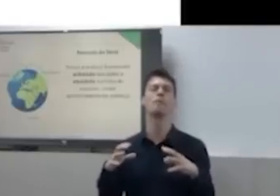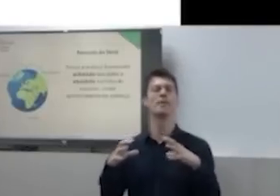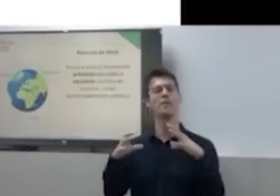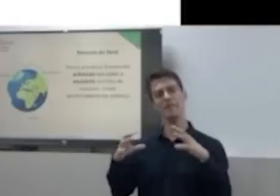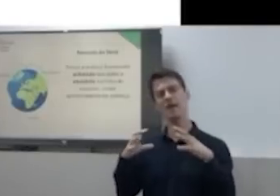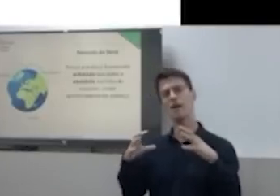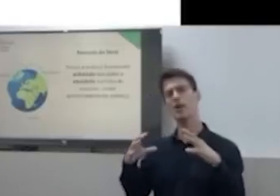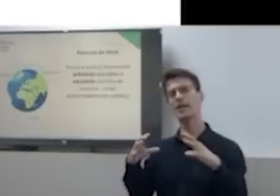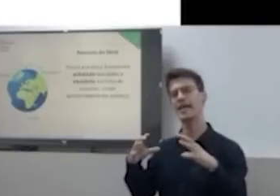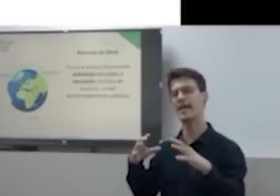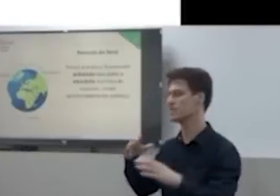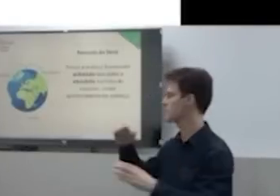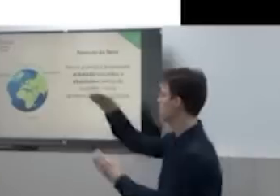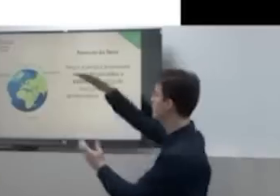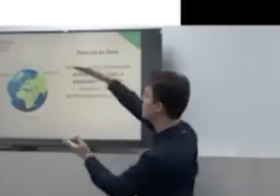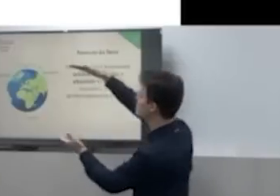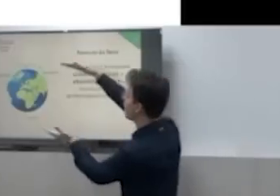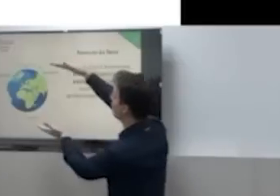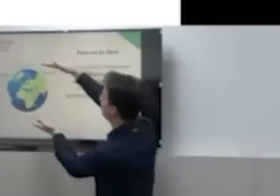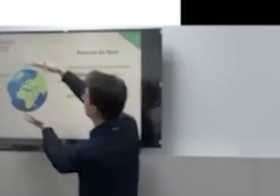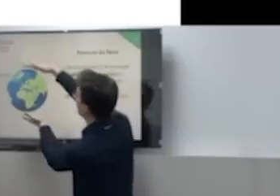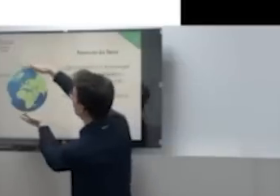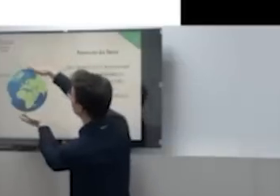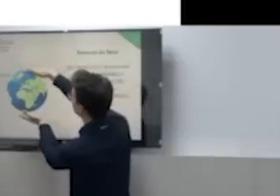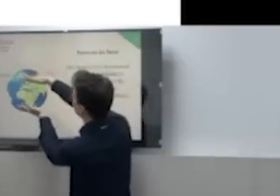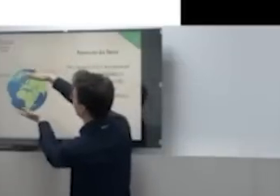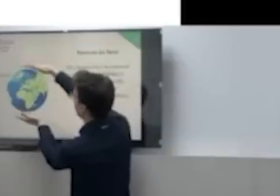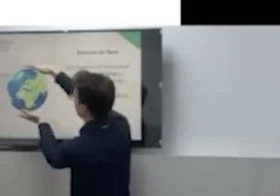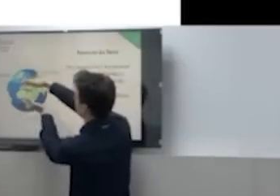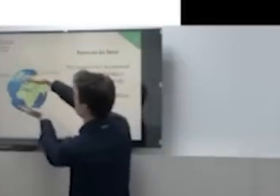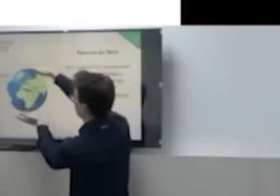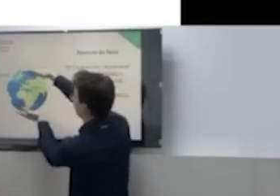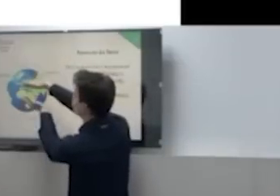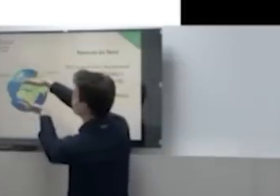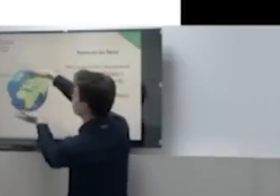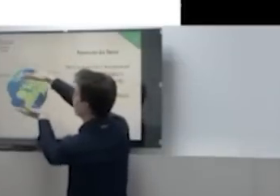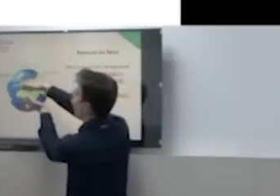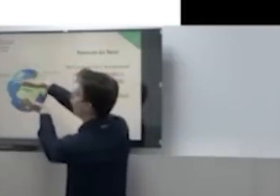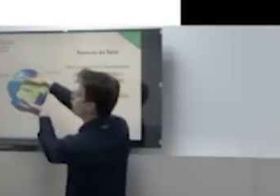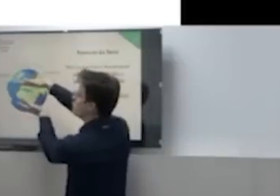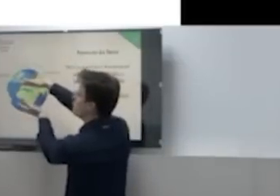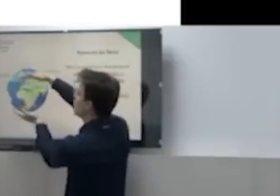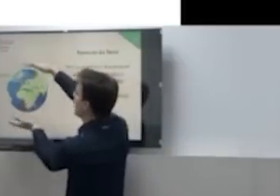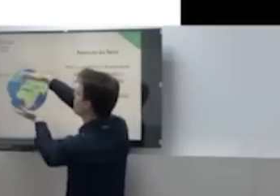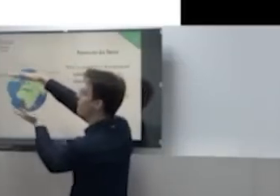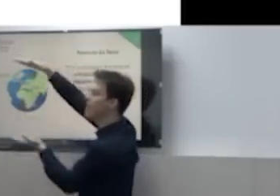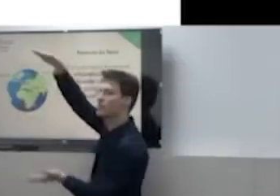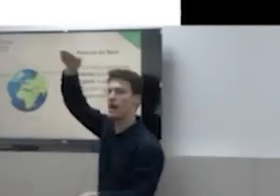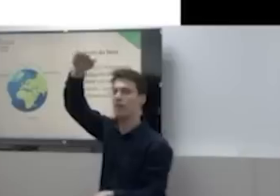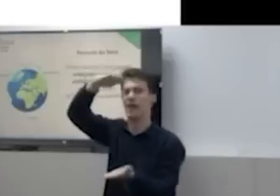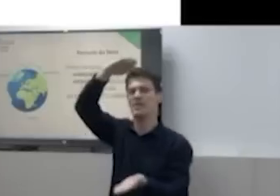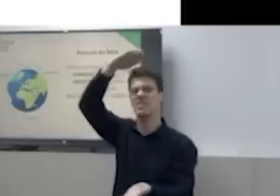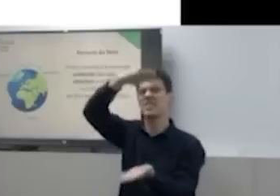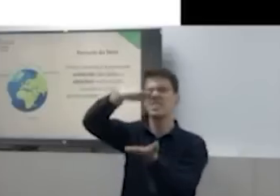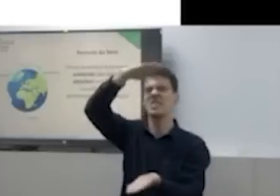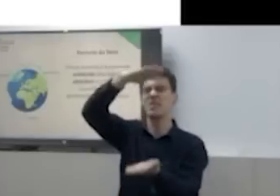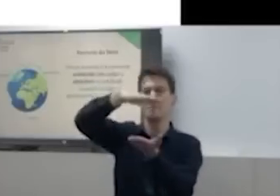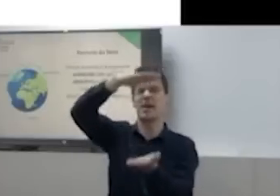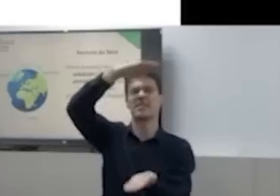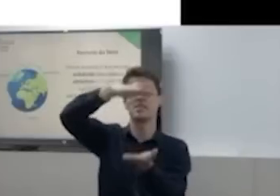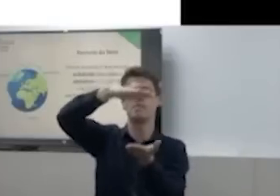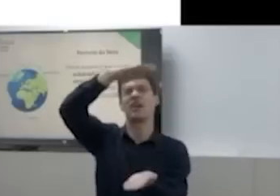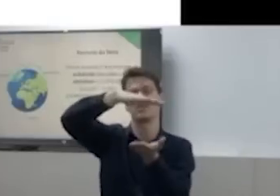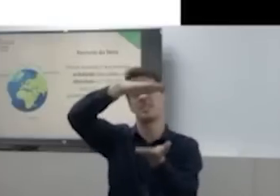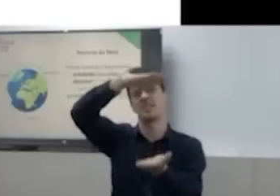de futebol, pega uma bola dessas e aperta os polos, aperta a parte